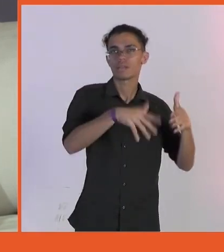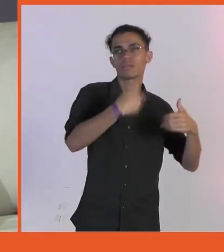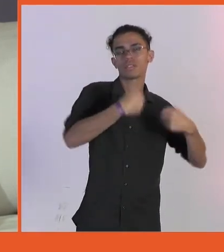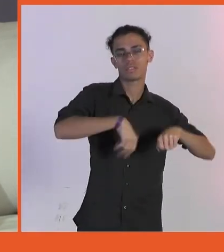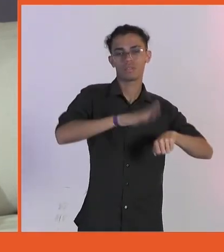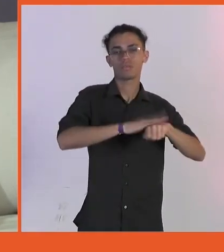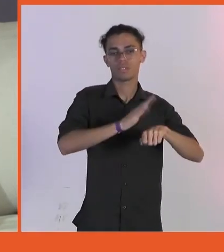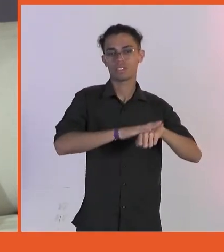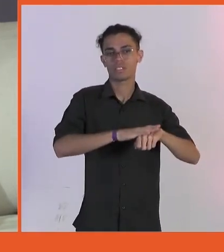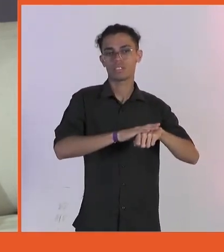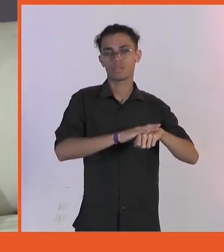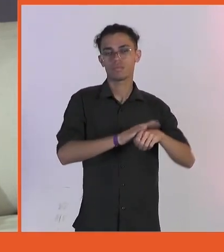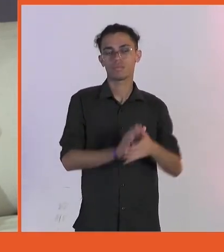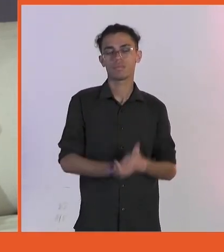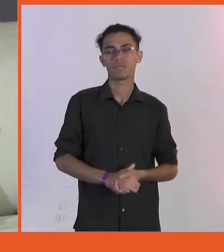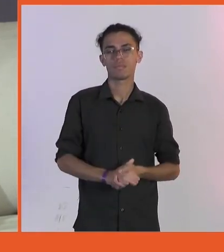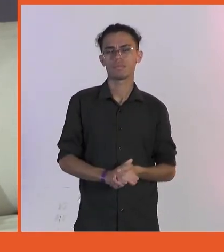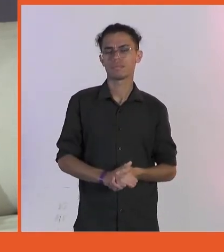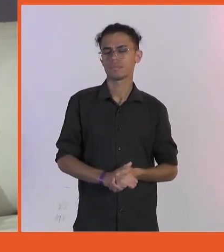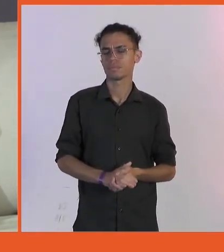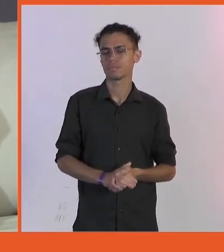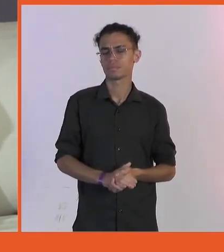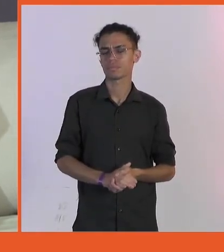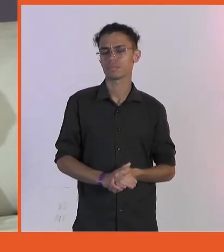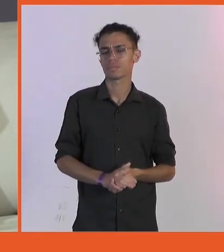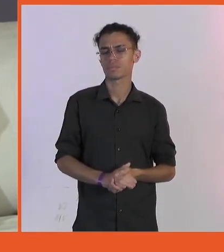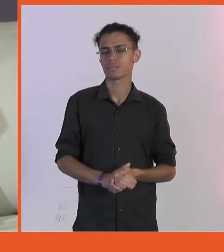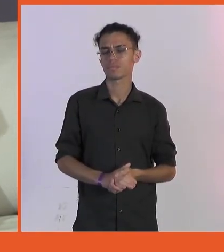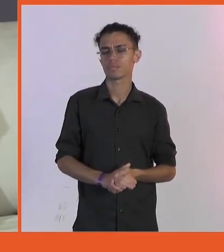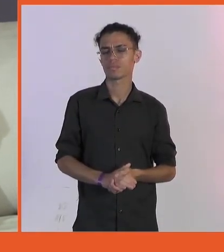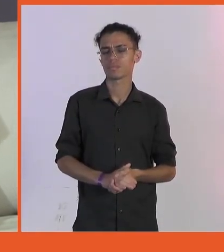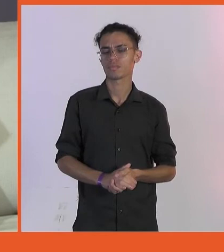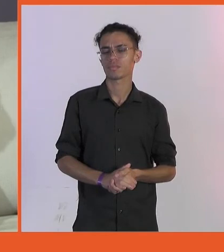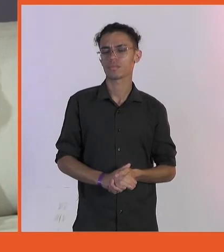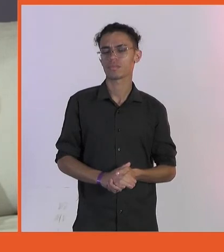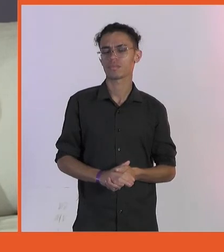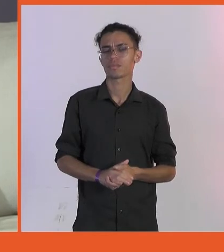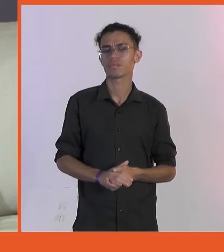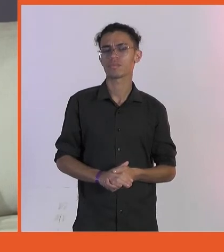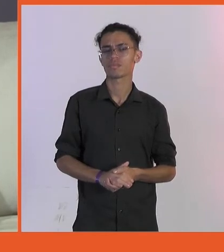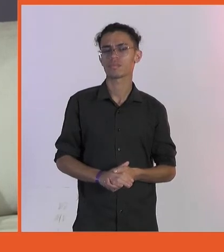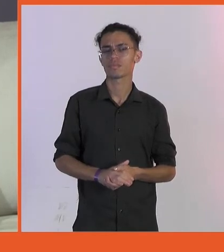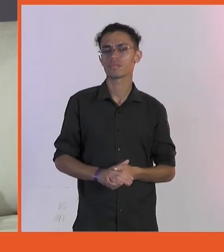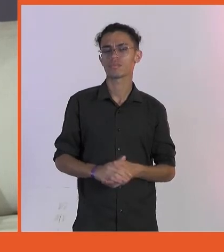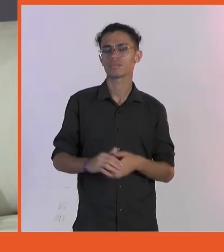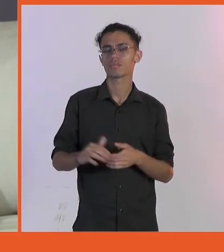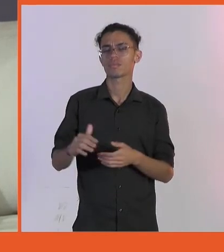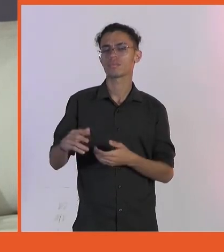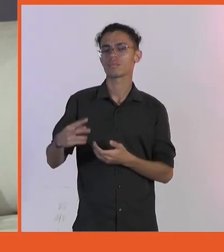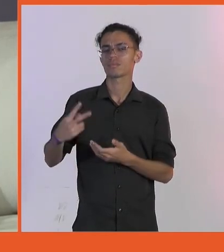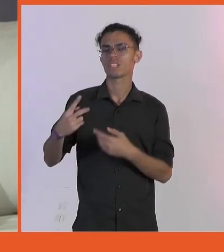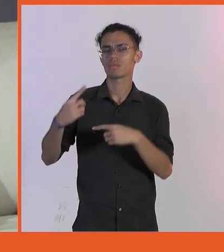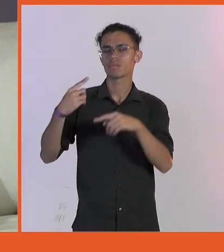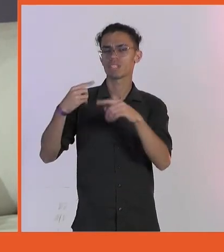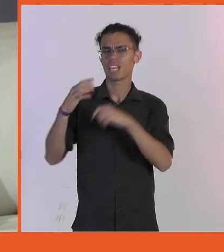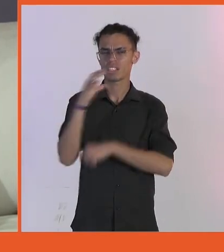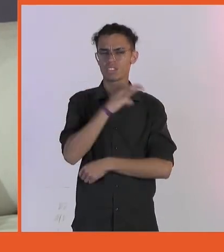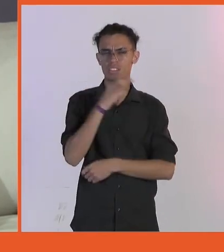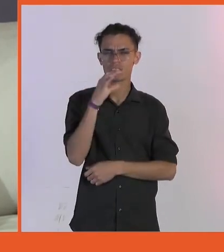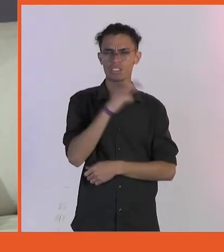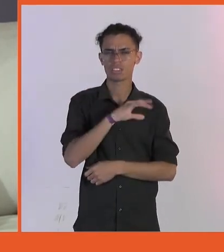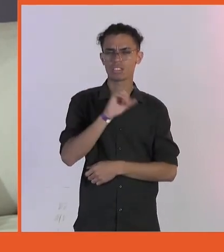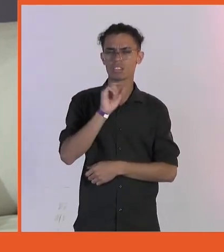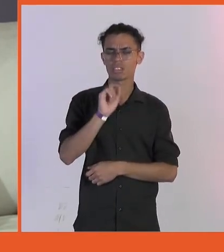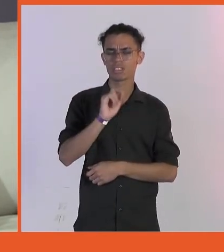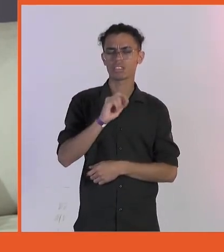fazer. Agora tá precisando de um outro, a semana foi fraca, precisamos que o AdSense suba. Vamos lançar uma coisa bem assim, quente. Tem